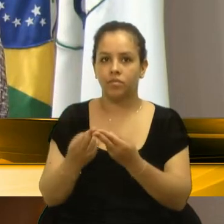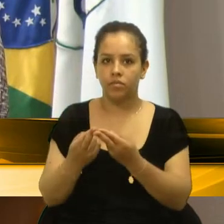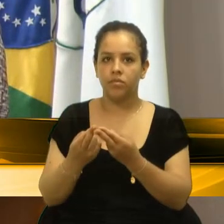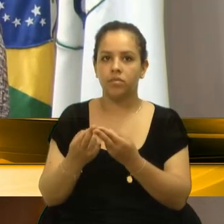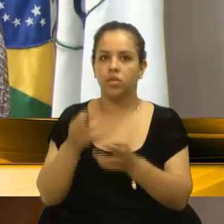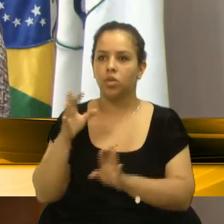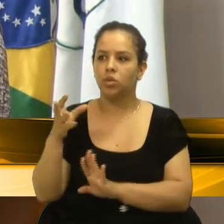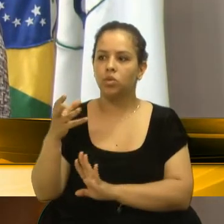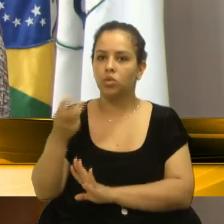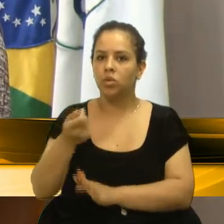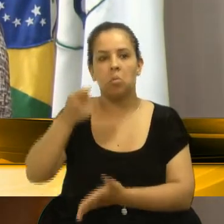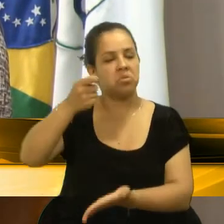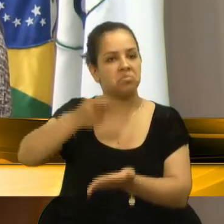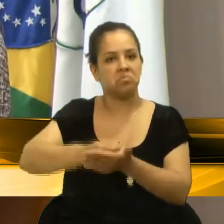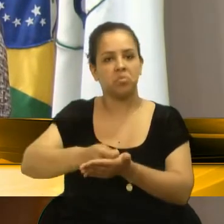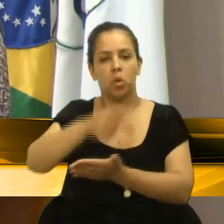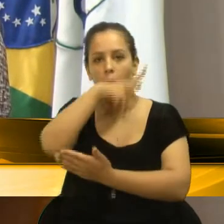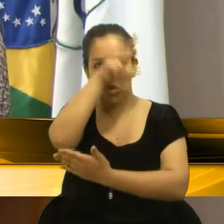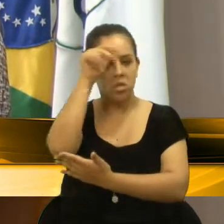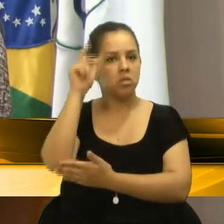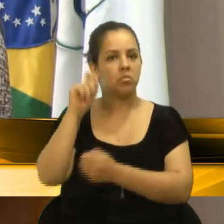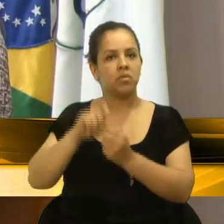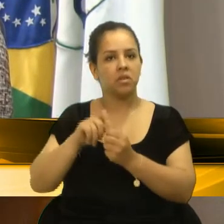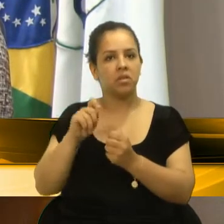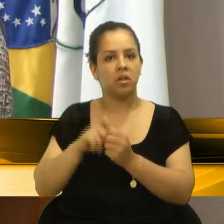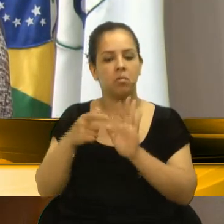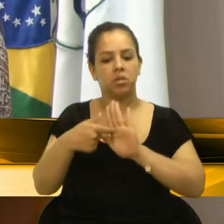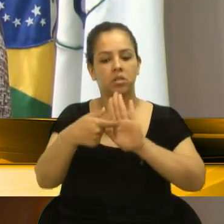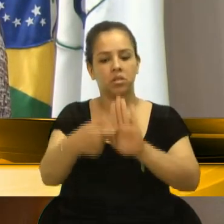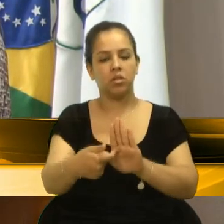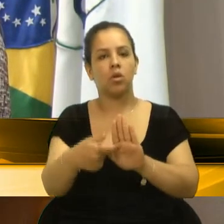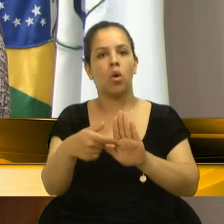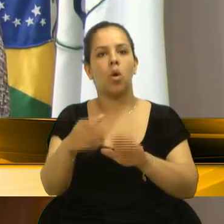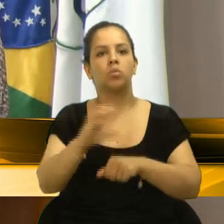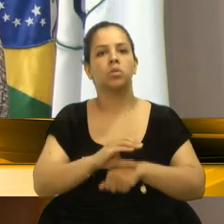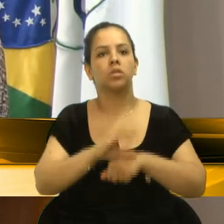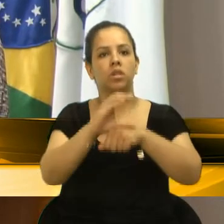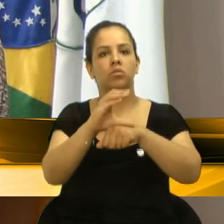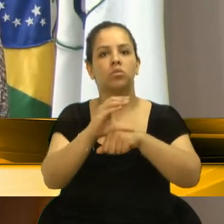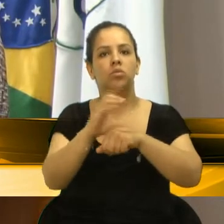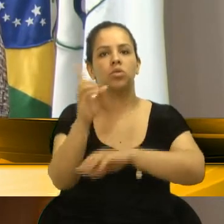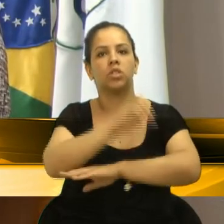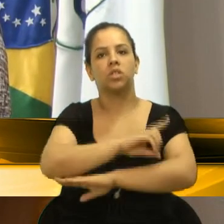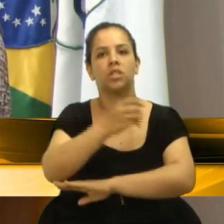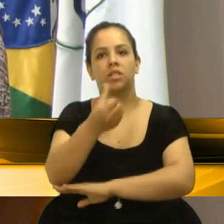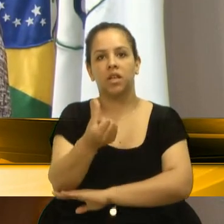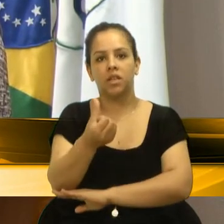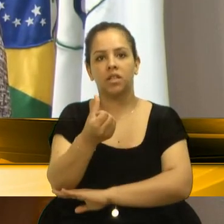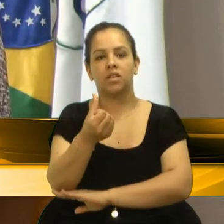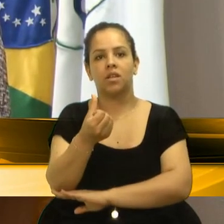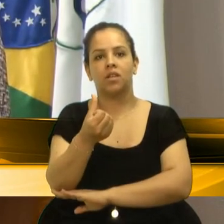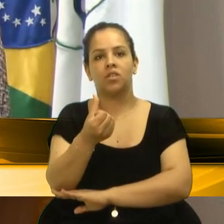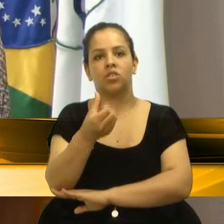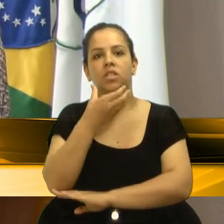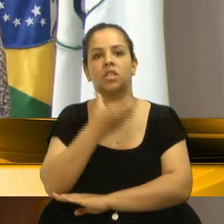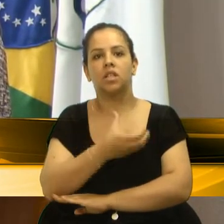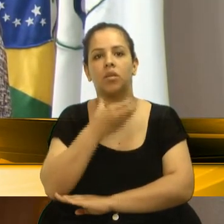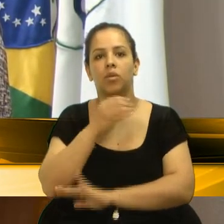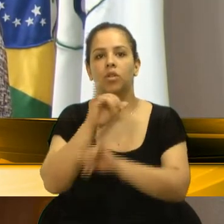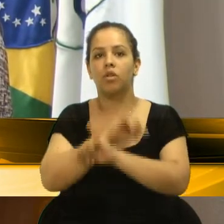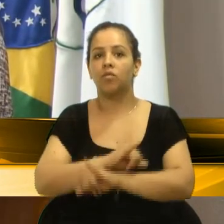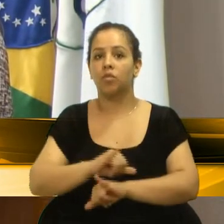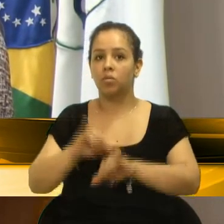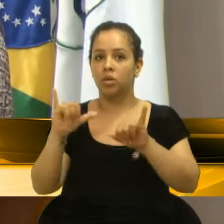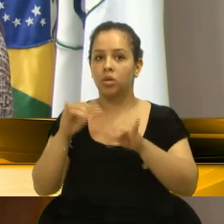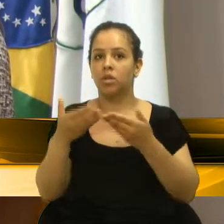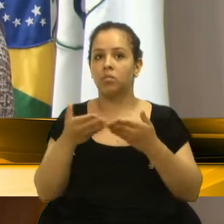as obrigações do município em apresentar ao Conselho, em 6/12, as informações pertinentes à abertura